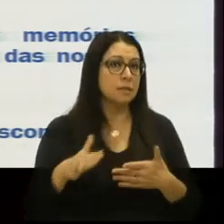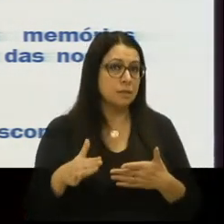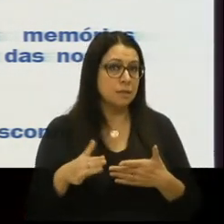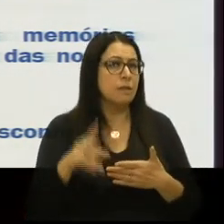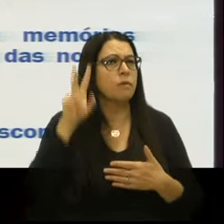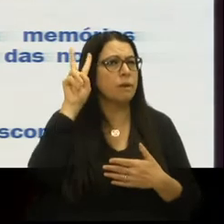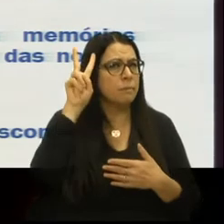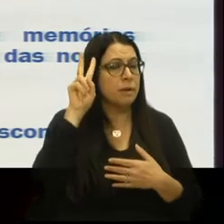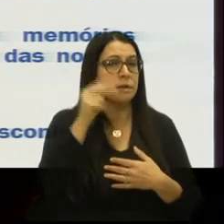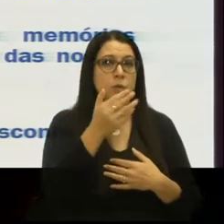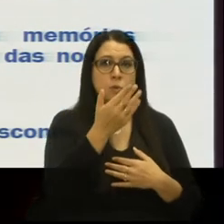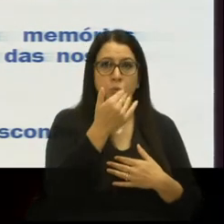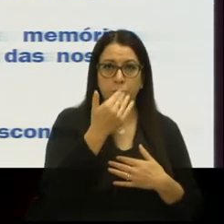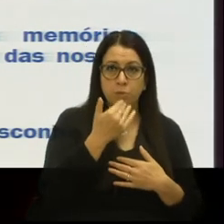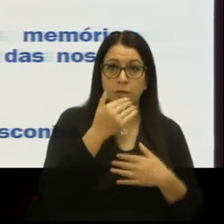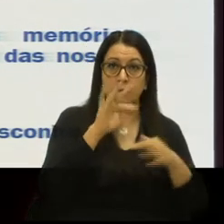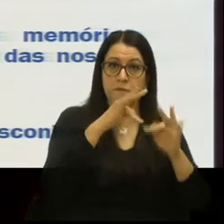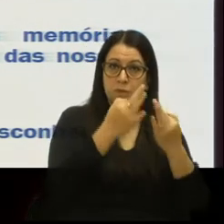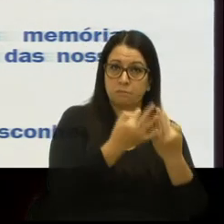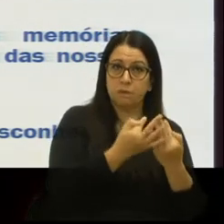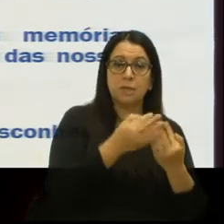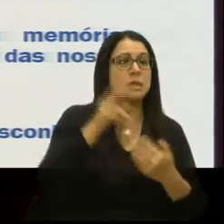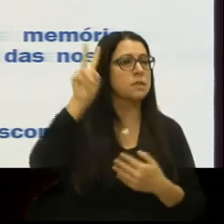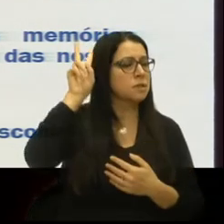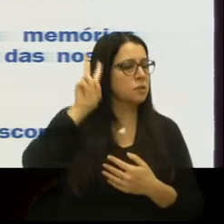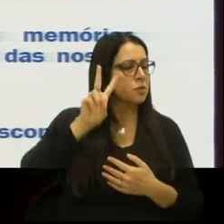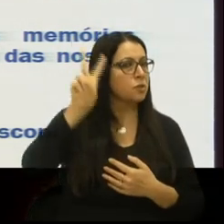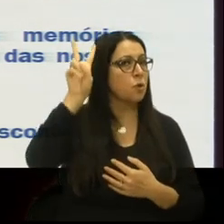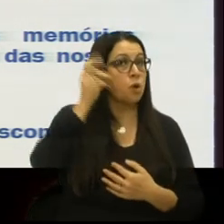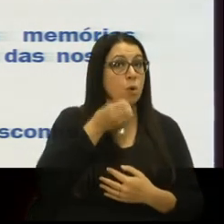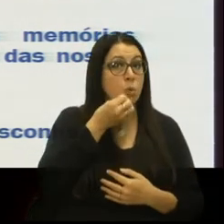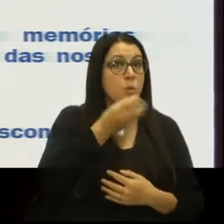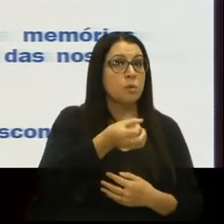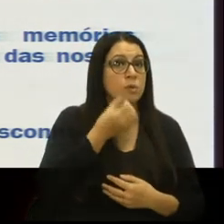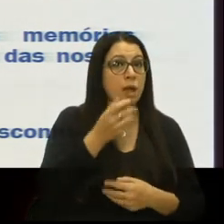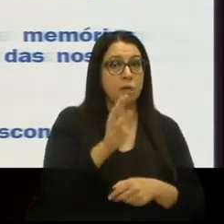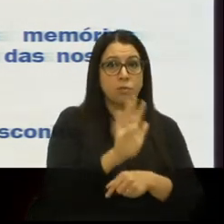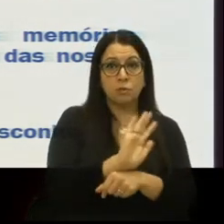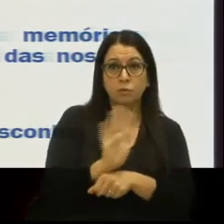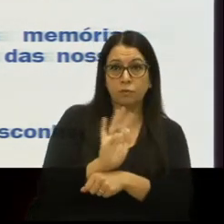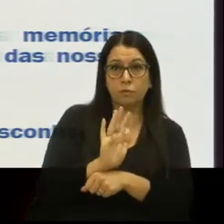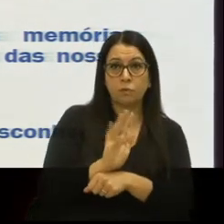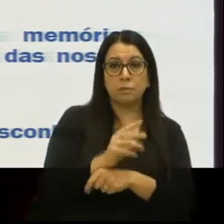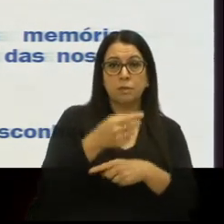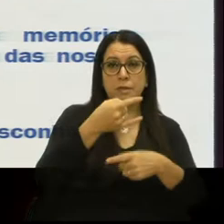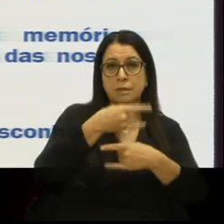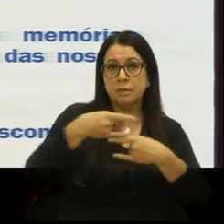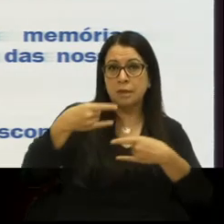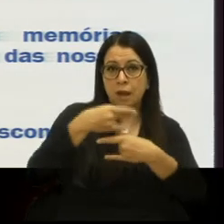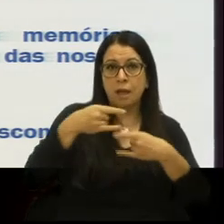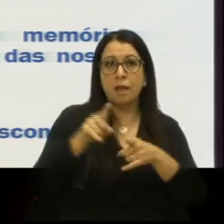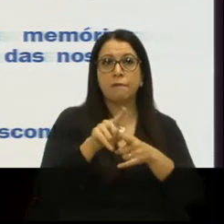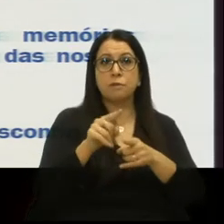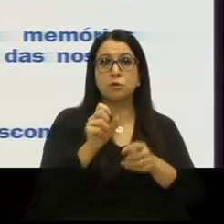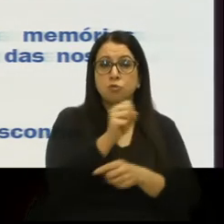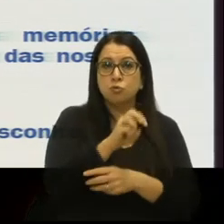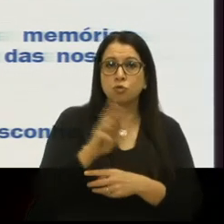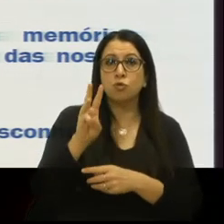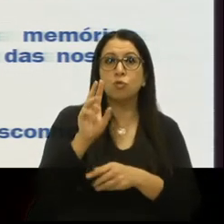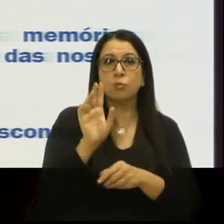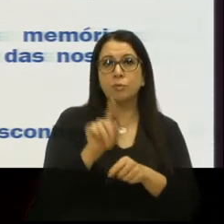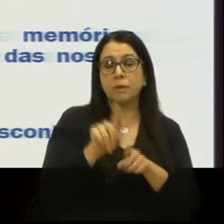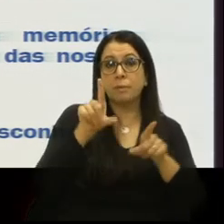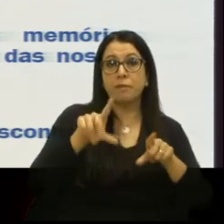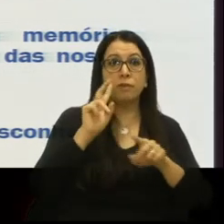vão lembrar das refeições em família, das histórias contadas, dos filmes, das lives, dos shows assistidos